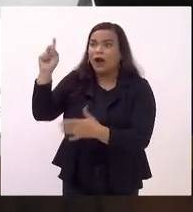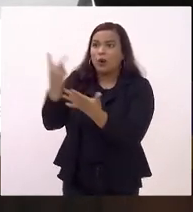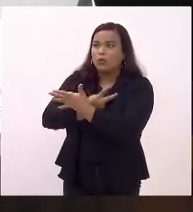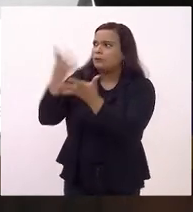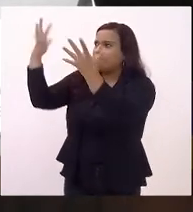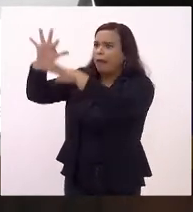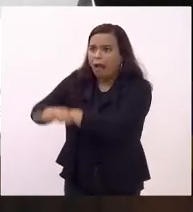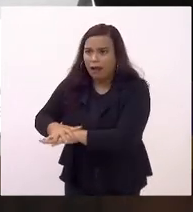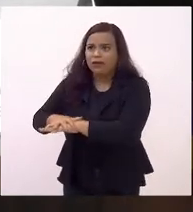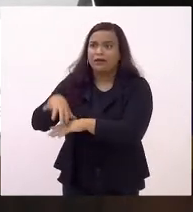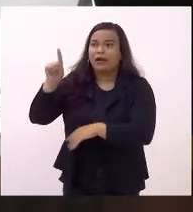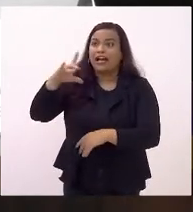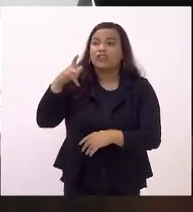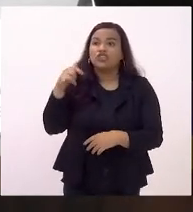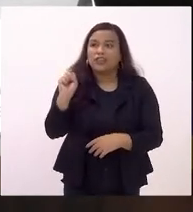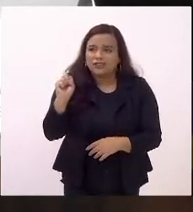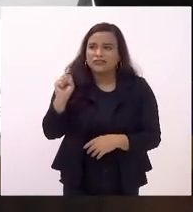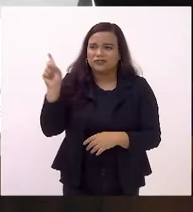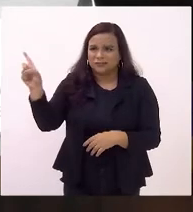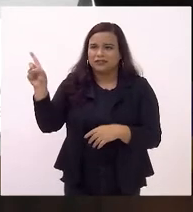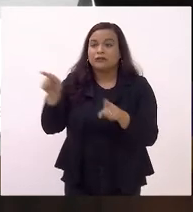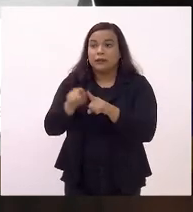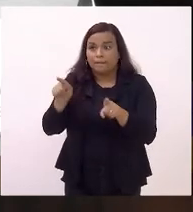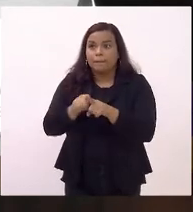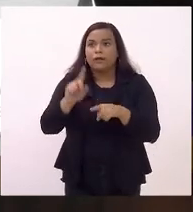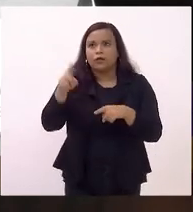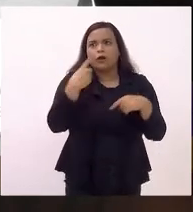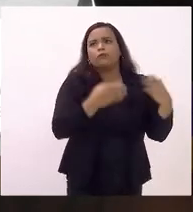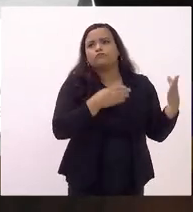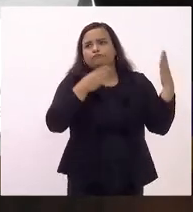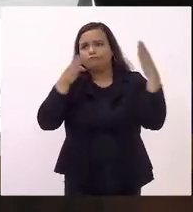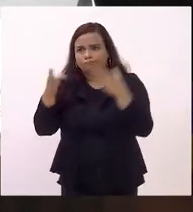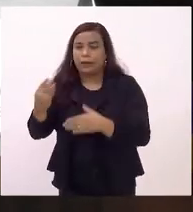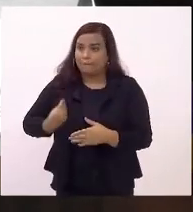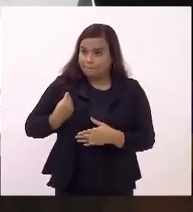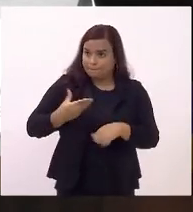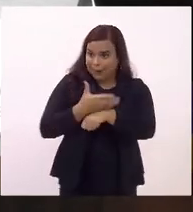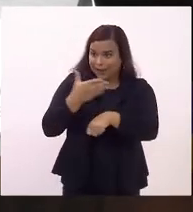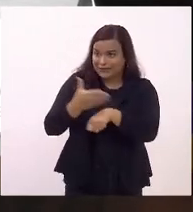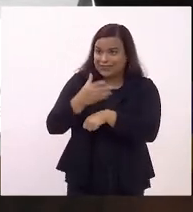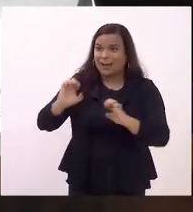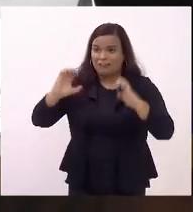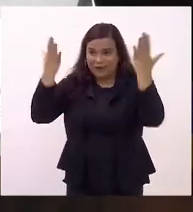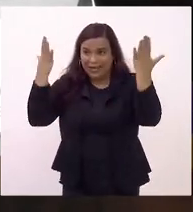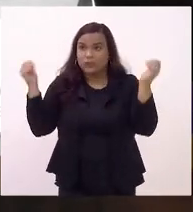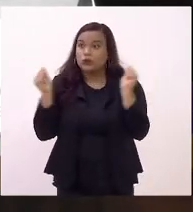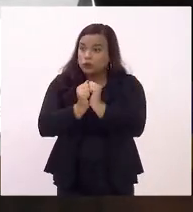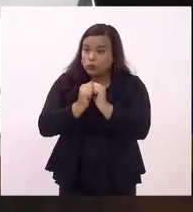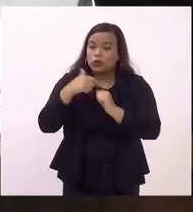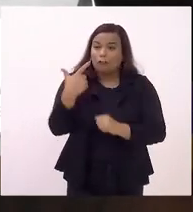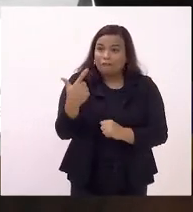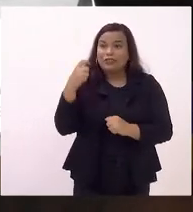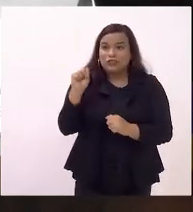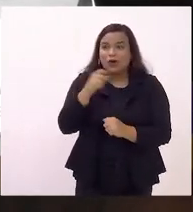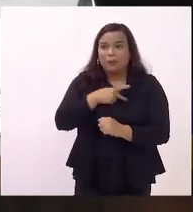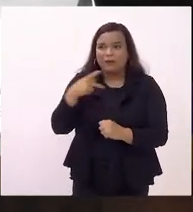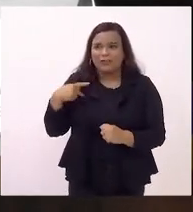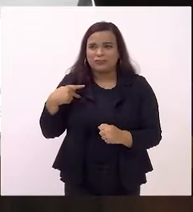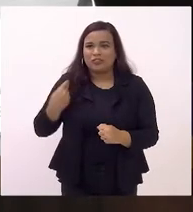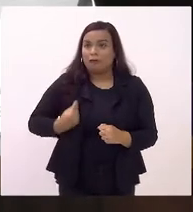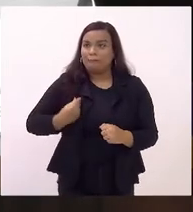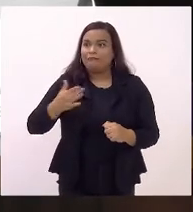comunidade cristã de Ipanema. Eu participei desse evento com 28 pastores, e a minha vida mudou naquele dia,